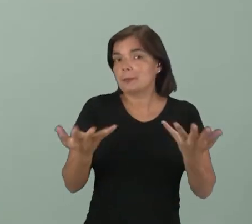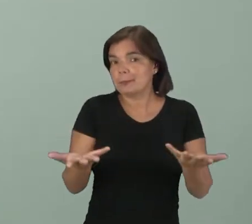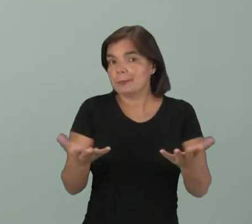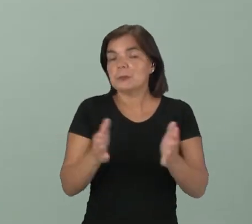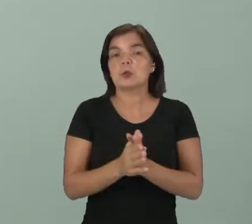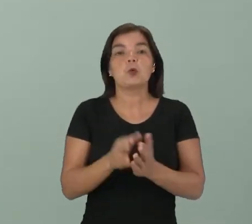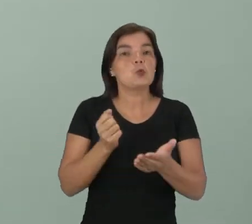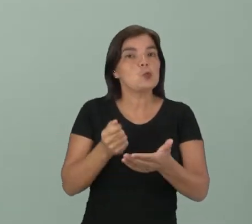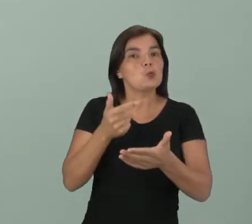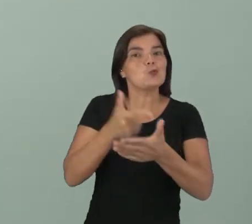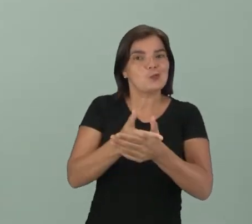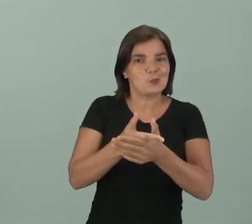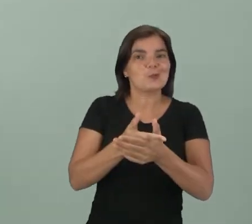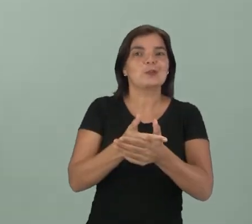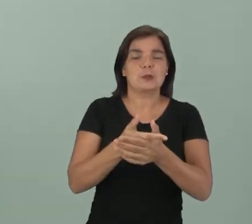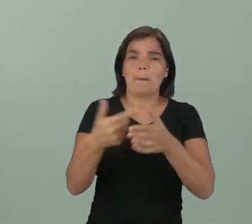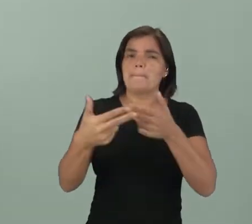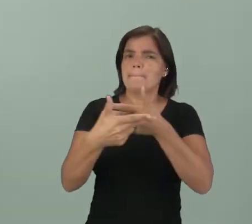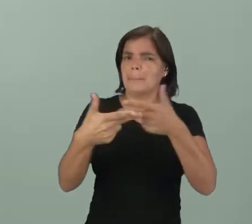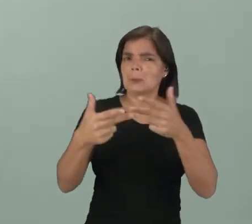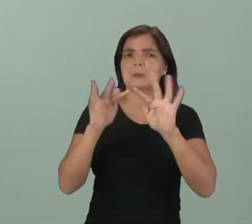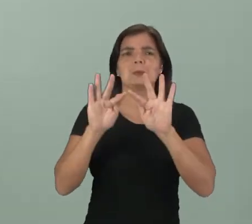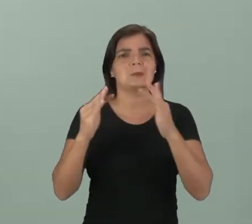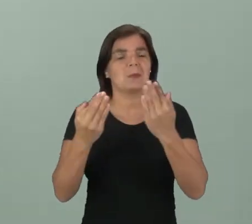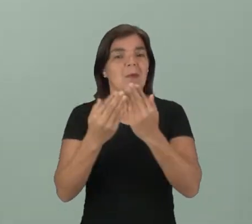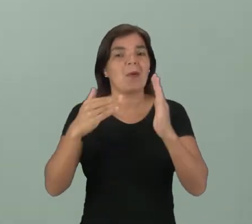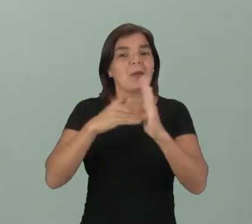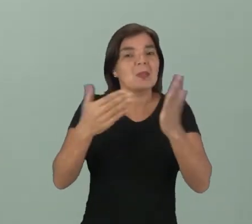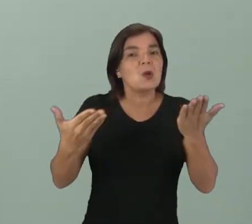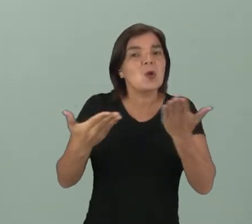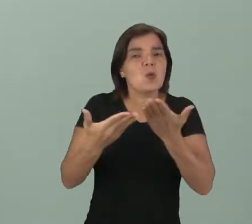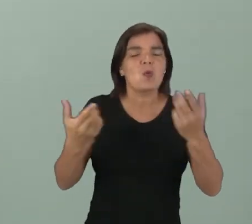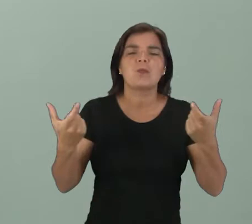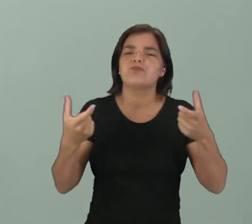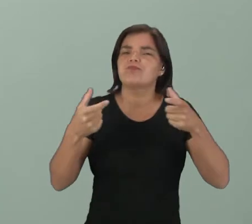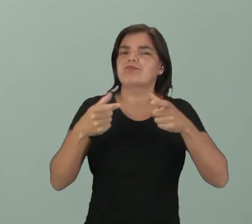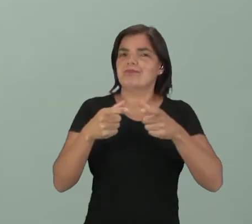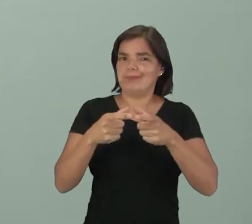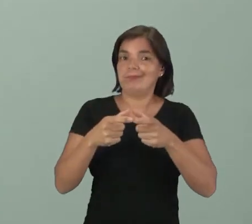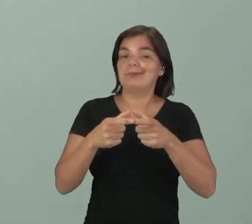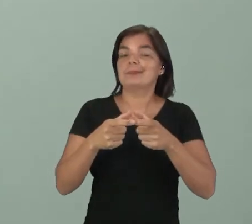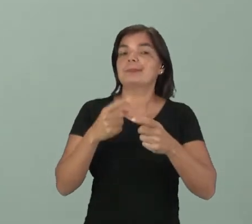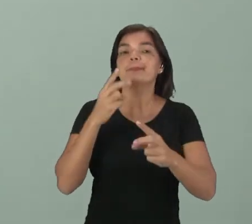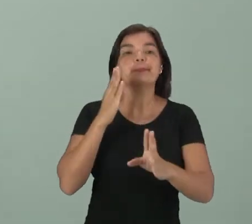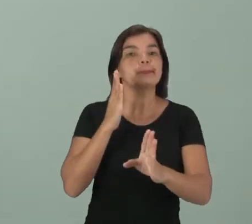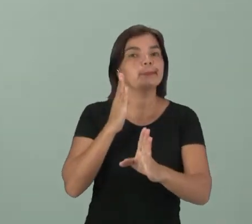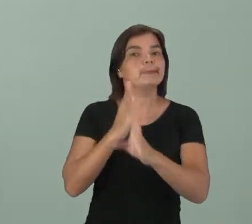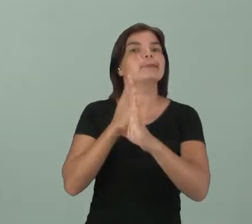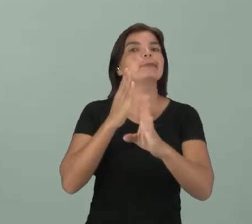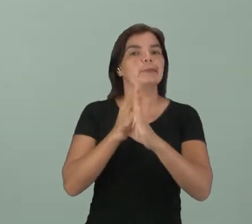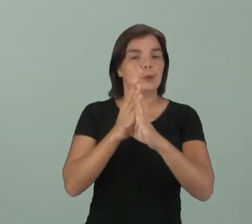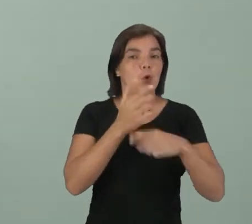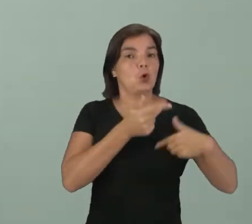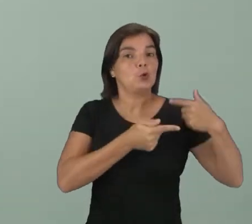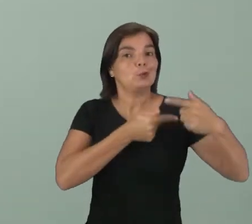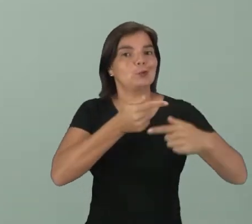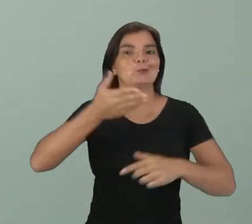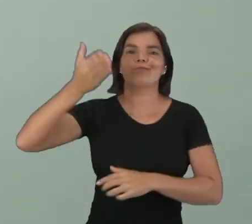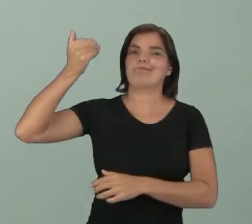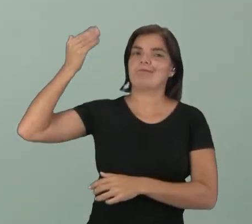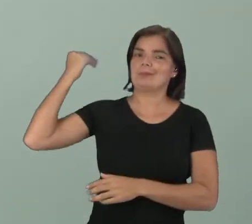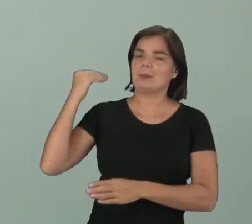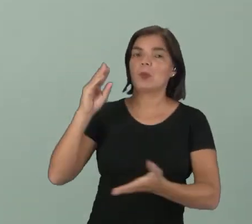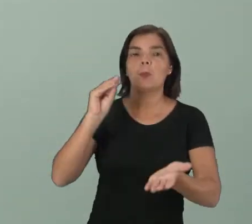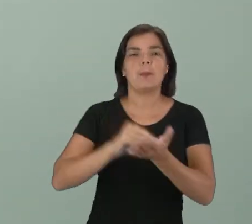é à toa que o poder de compra de muitas famílias Até hoje ainda é pequeno em função de uma herança desse